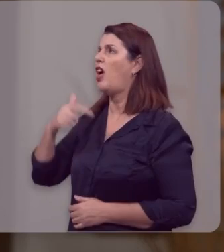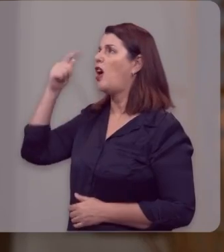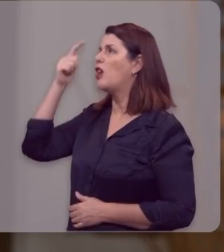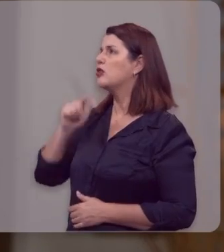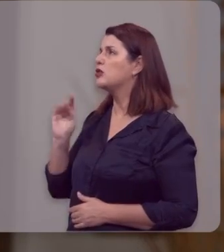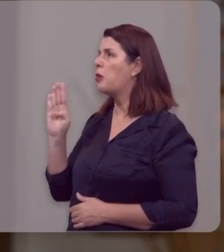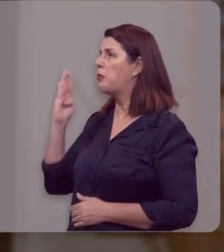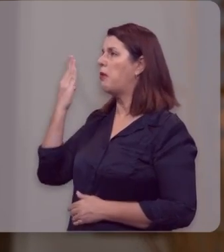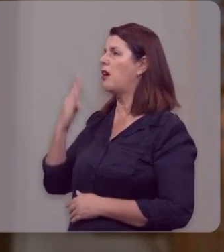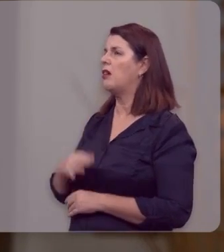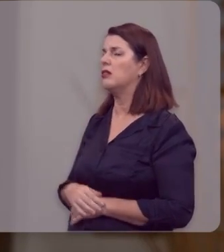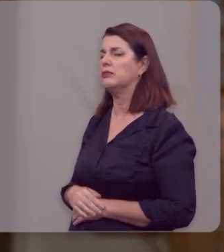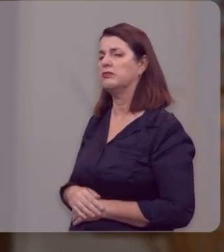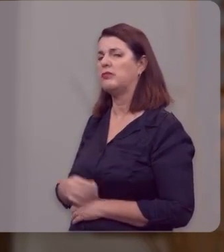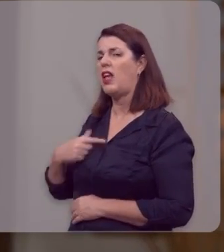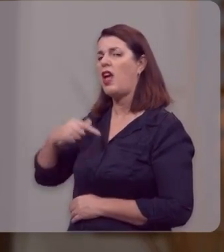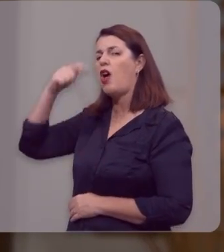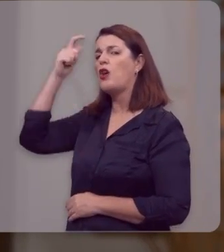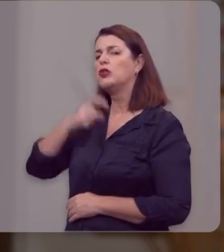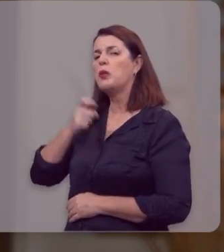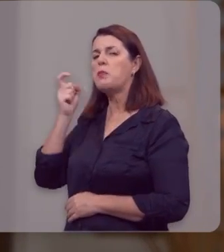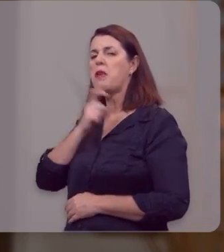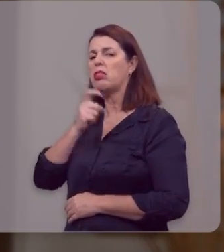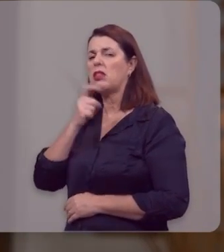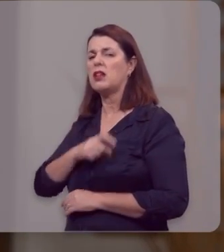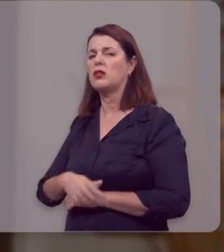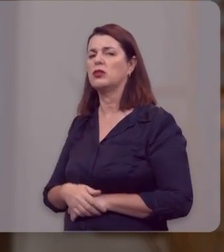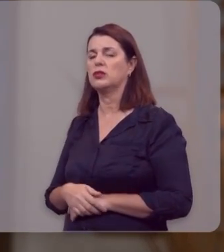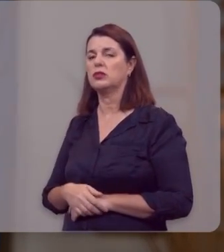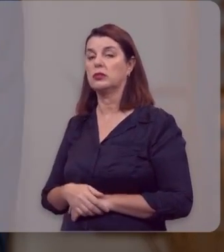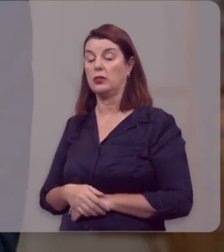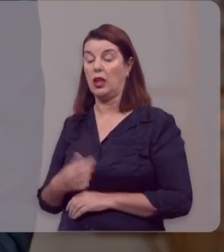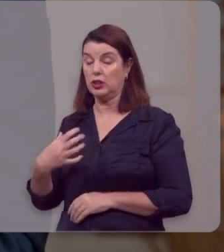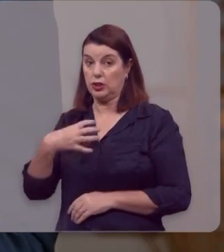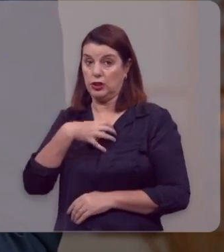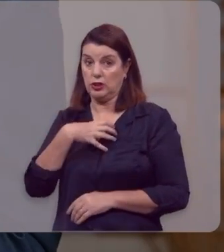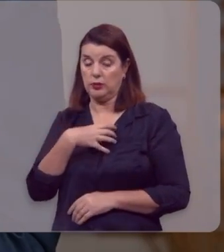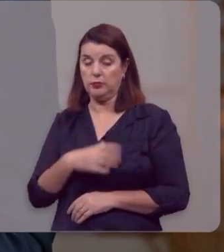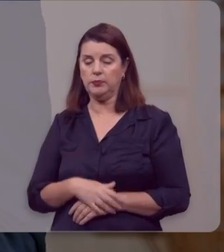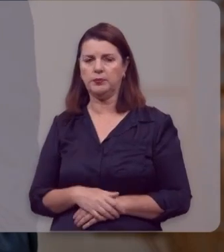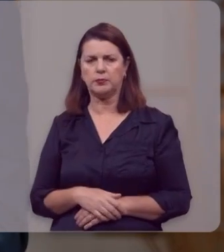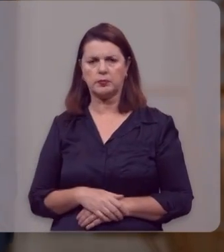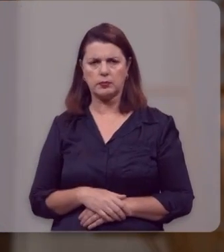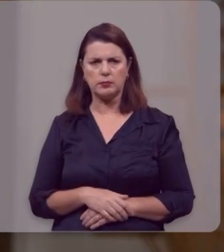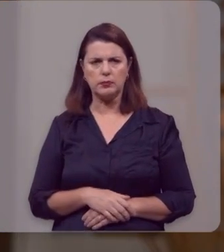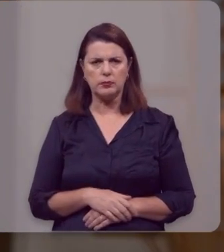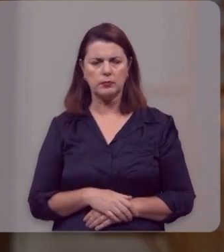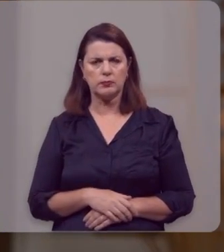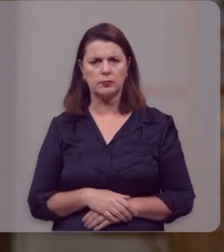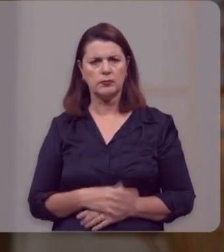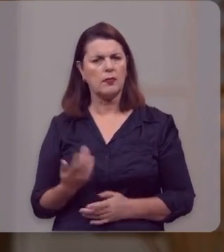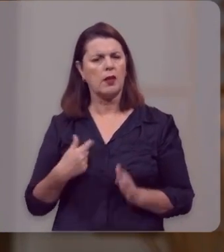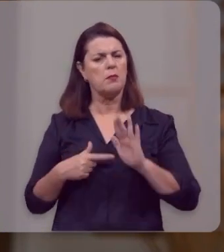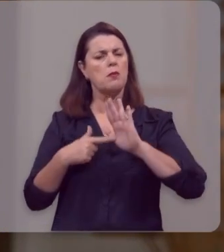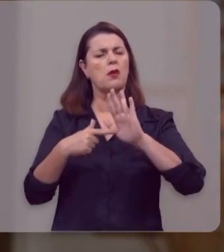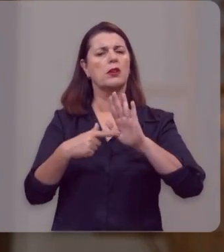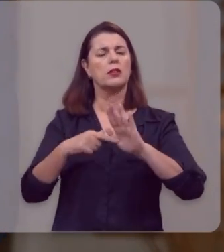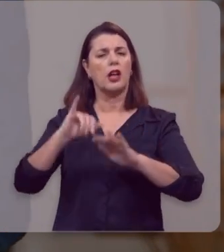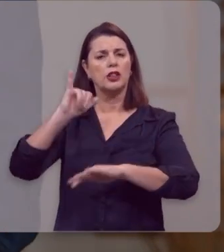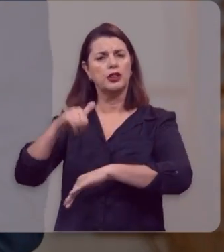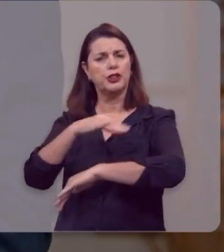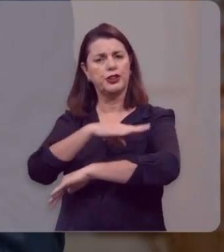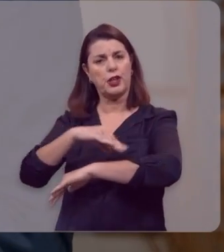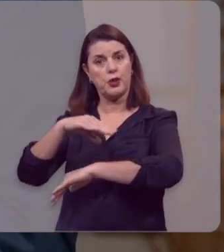um suplantador, eu sou um mentiroso. E dessa forma, é digno de destaque que o